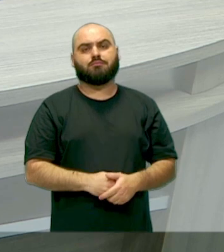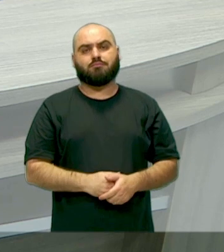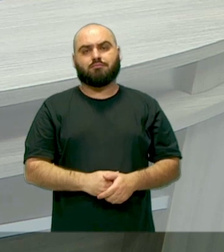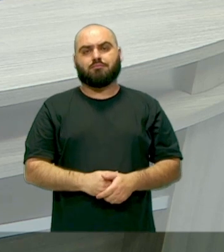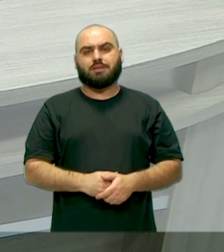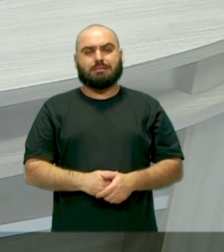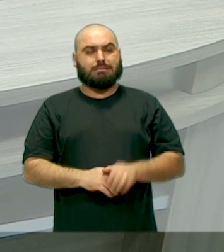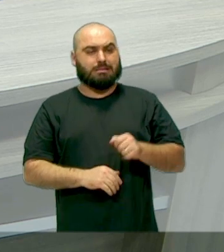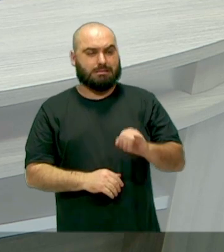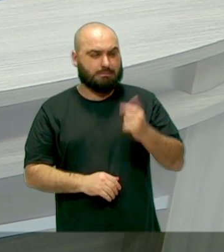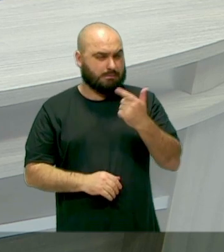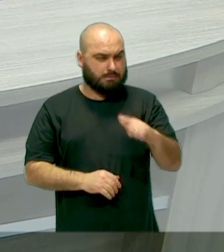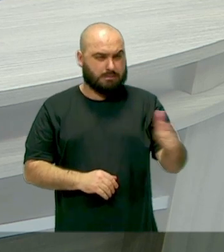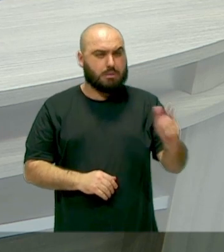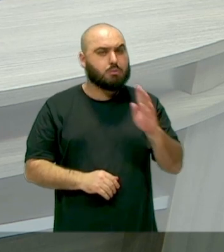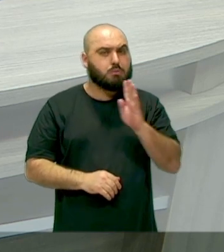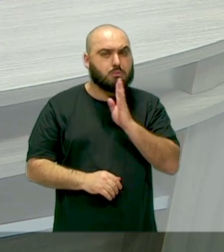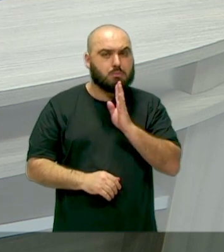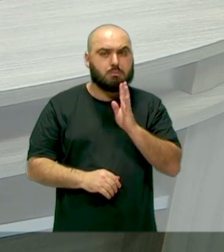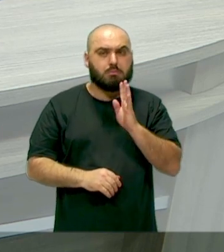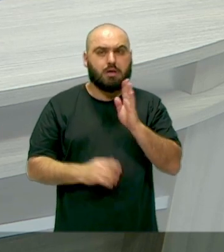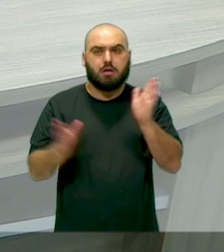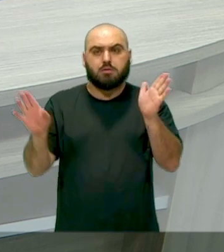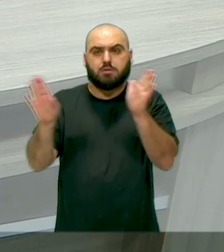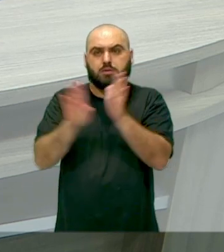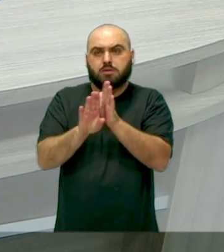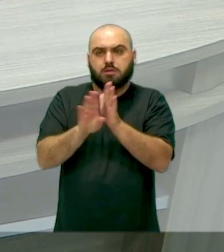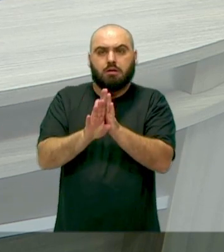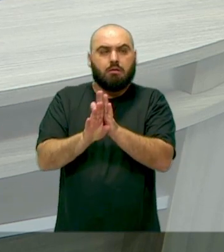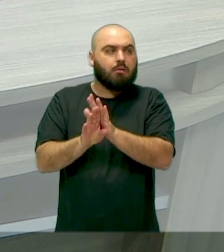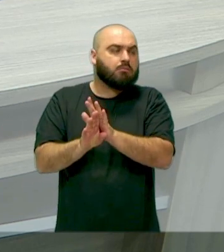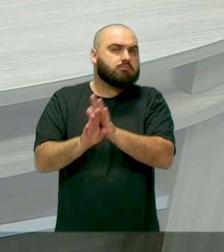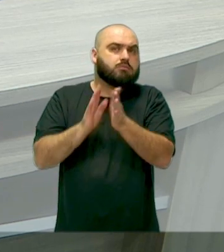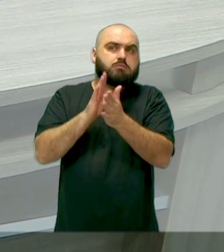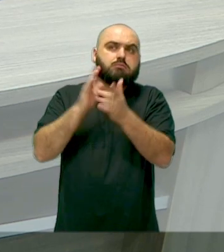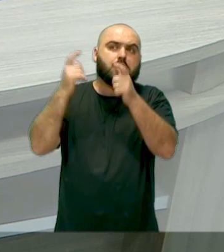Sem conhecimento, nós não chegamos ali na porta.